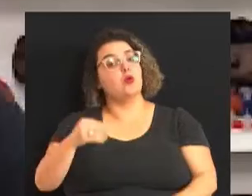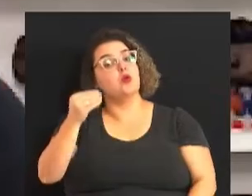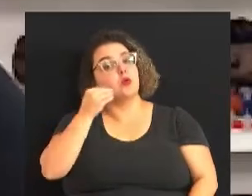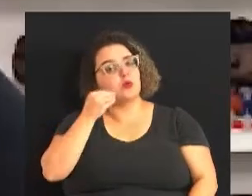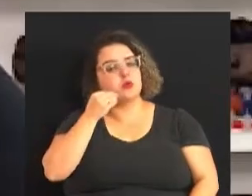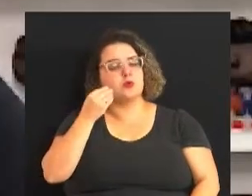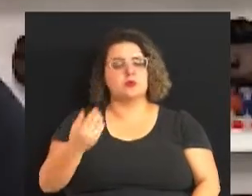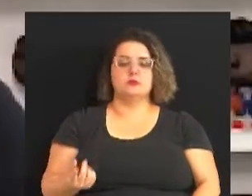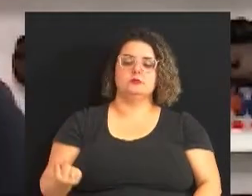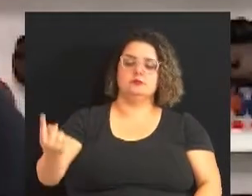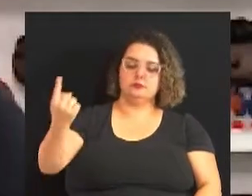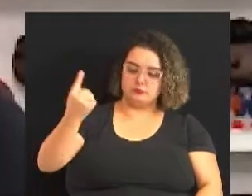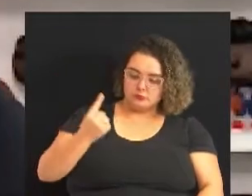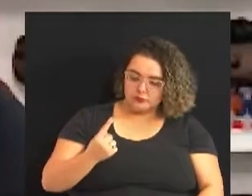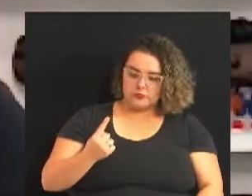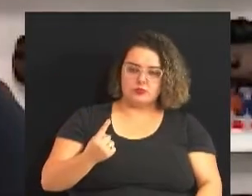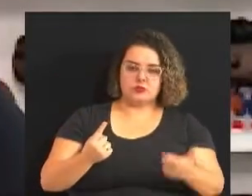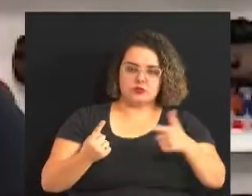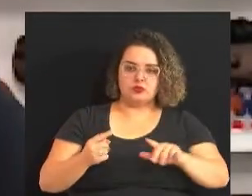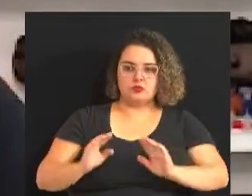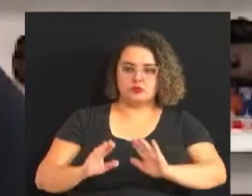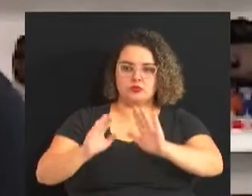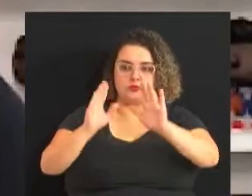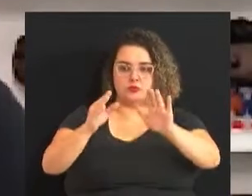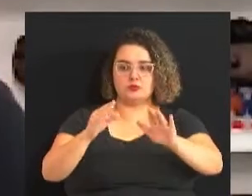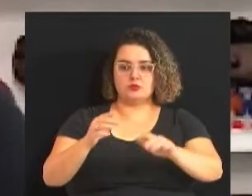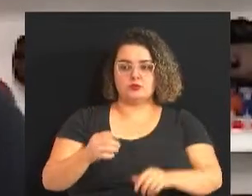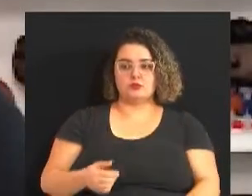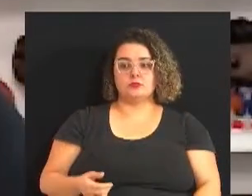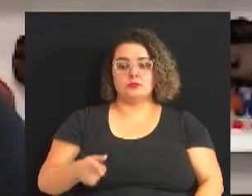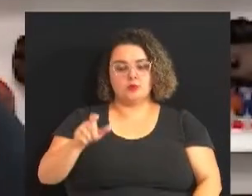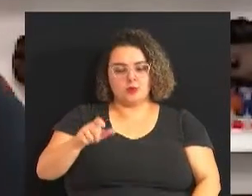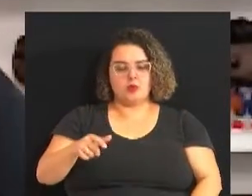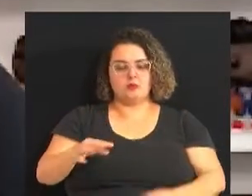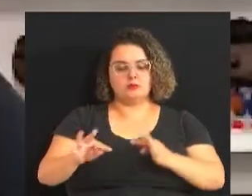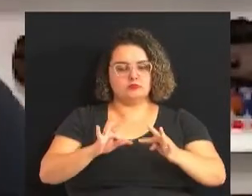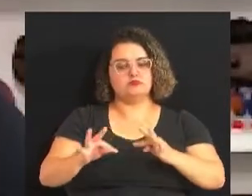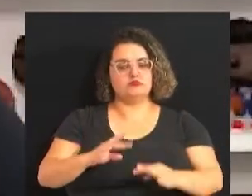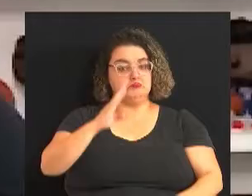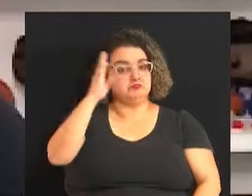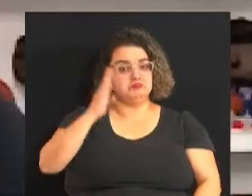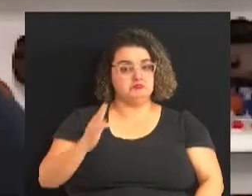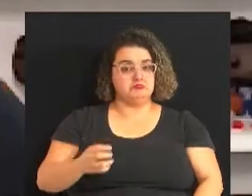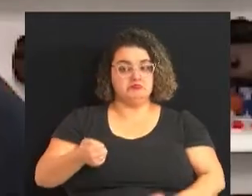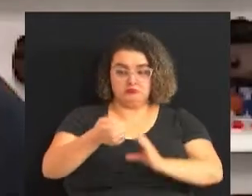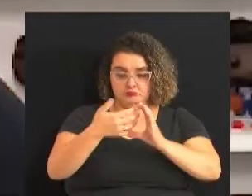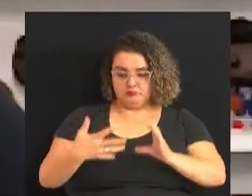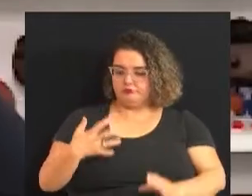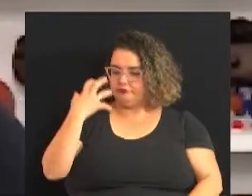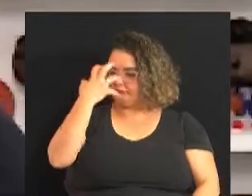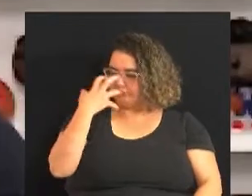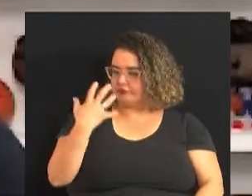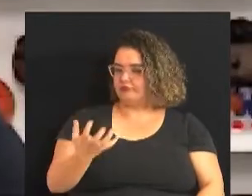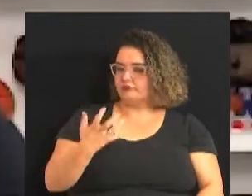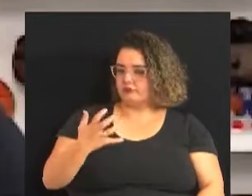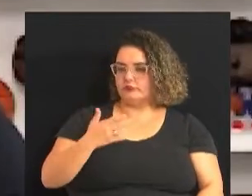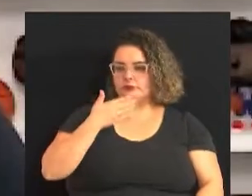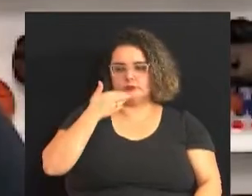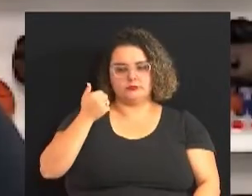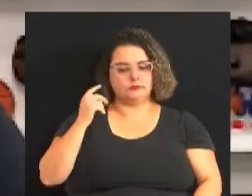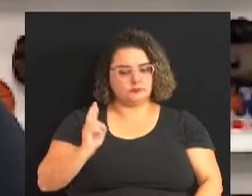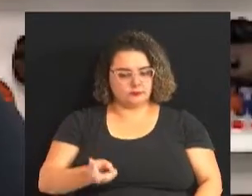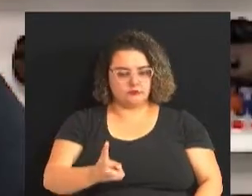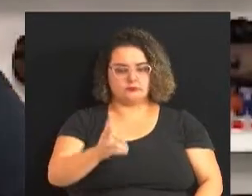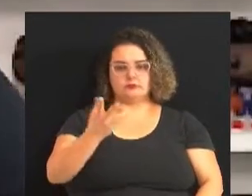trazer novamente o basquete para as mãos de um brasileiro, para um cara com essa característica, com essa paixão de querer melhorar a cada dia,